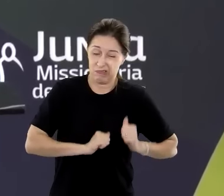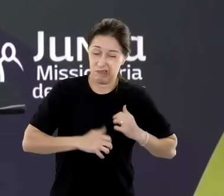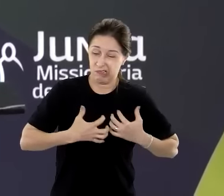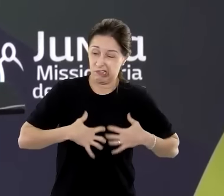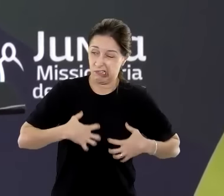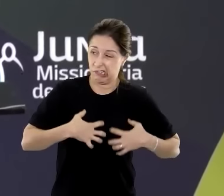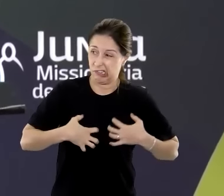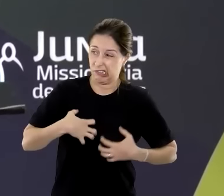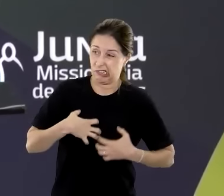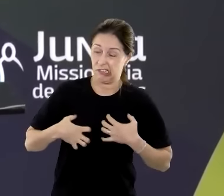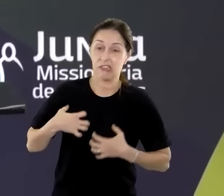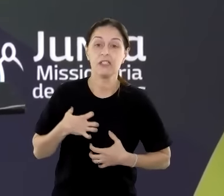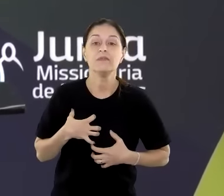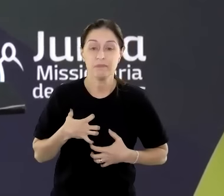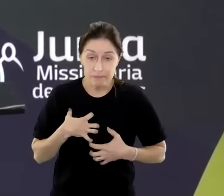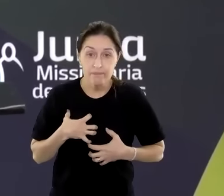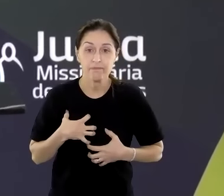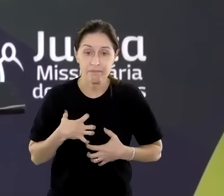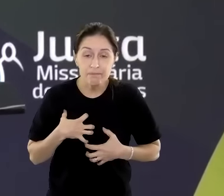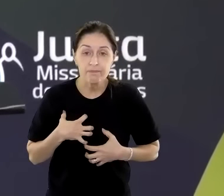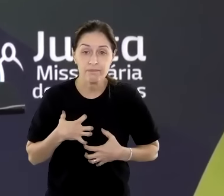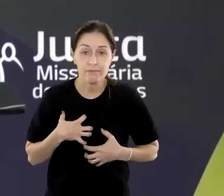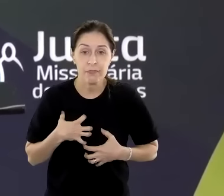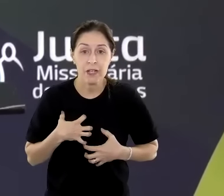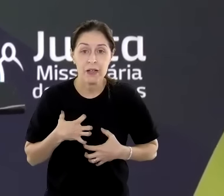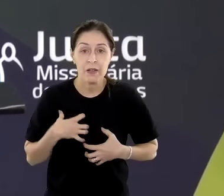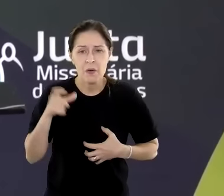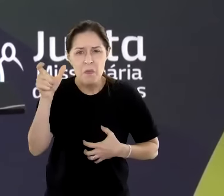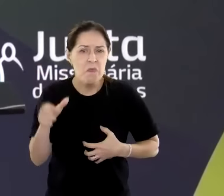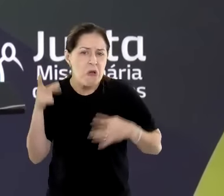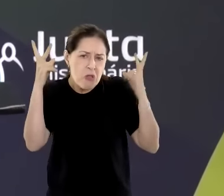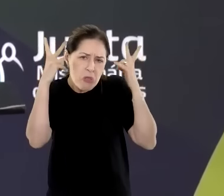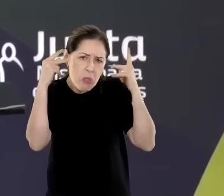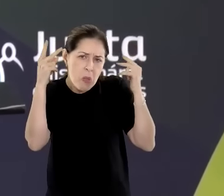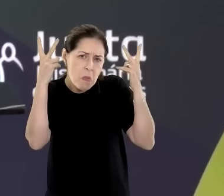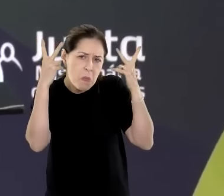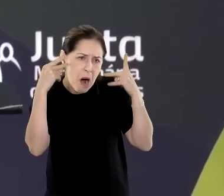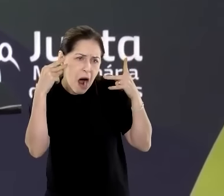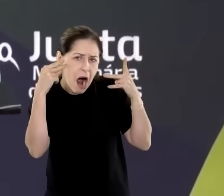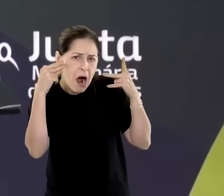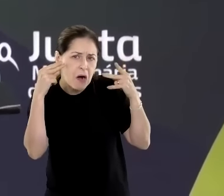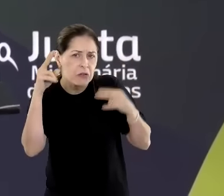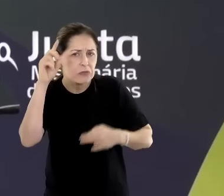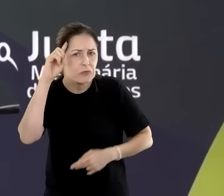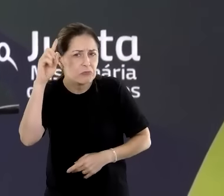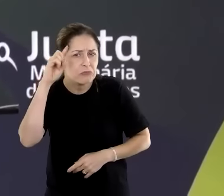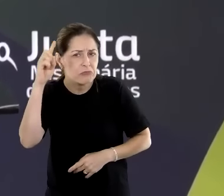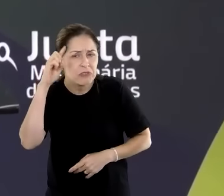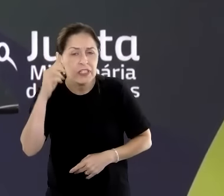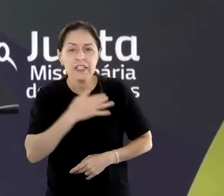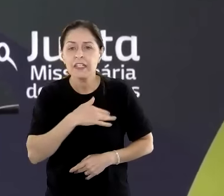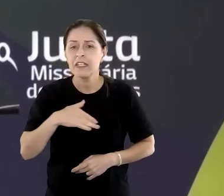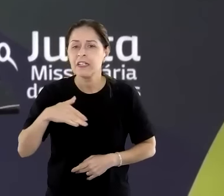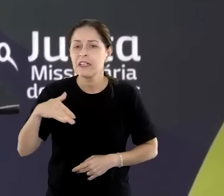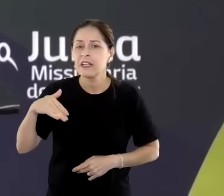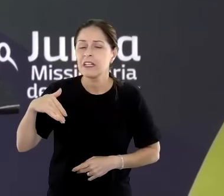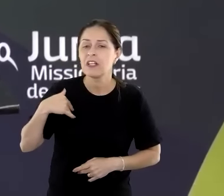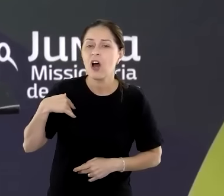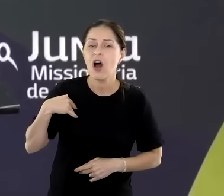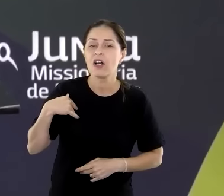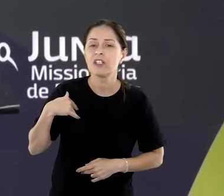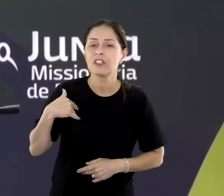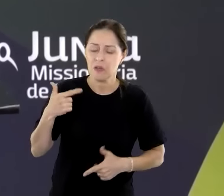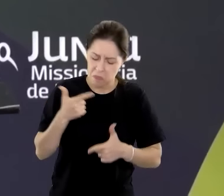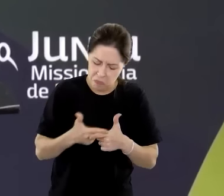Se você é um ser humano normal e está enfrentando as lutas do dia a dia, há situações difíceis.